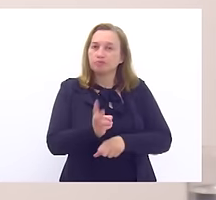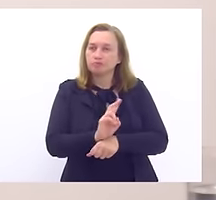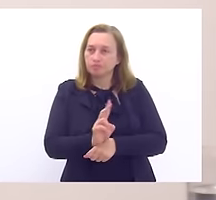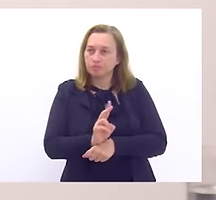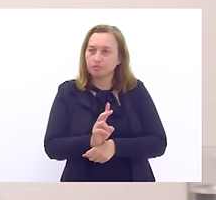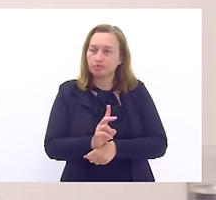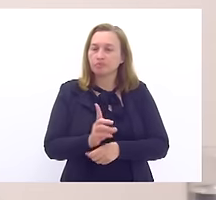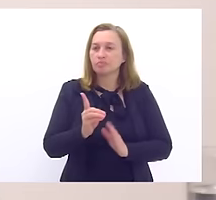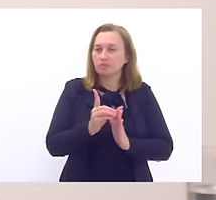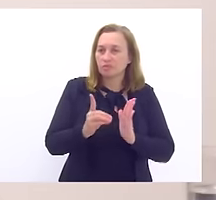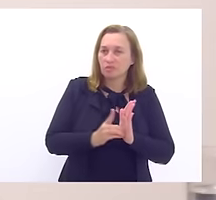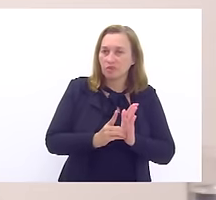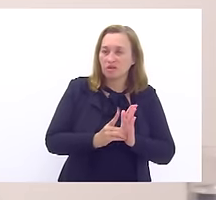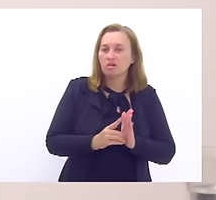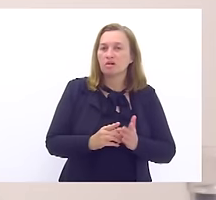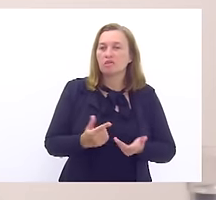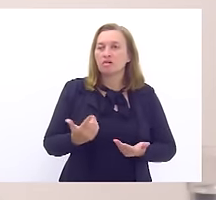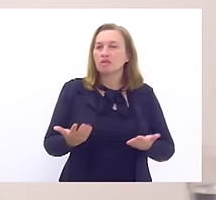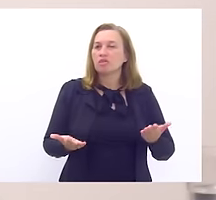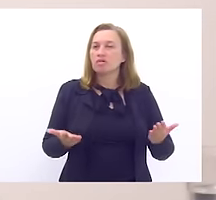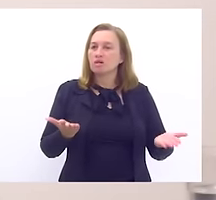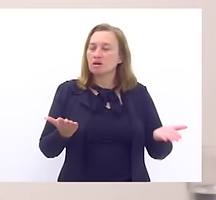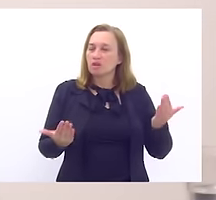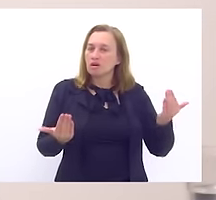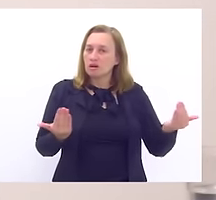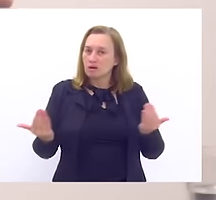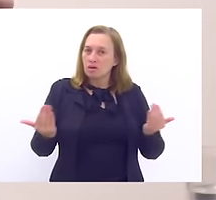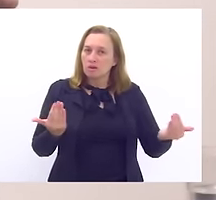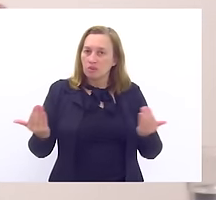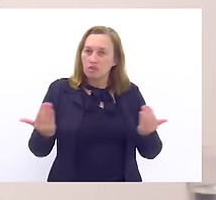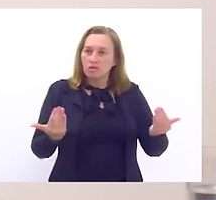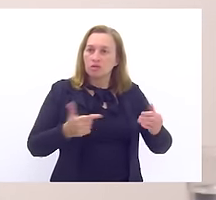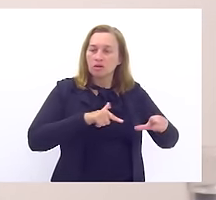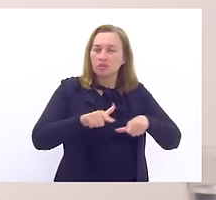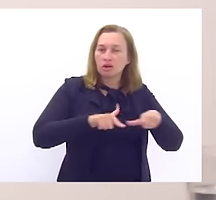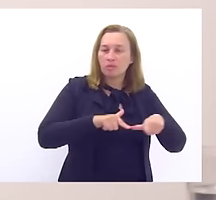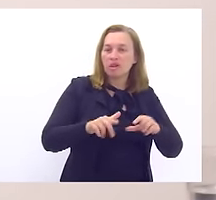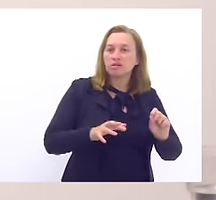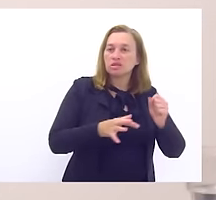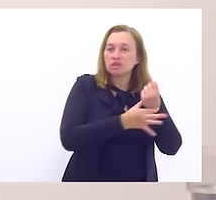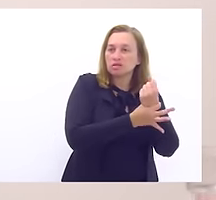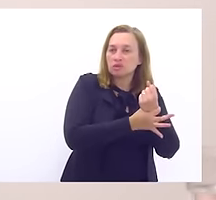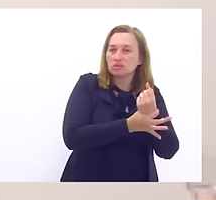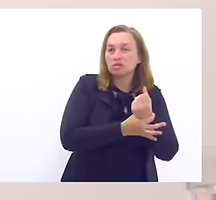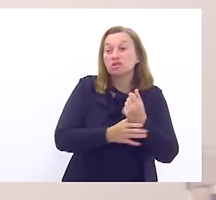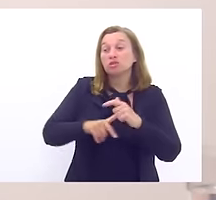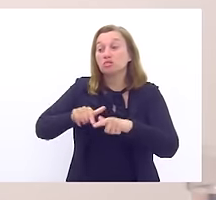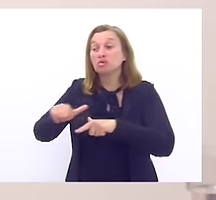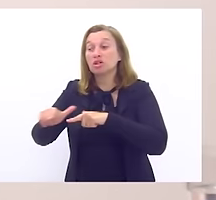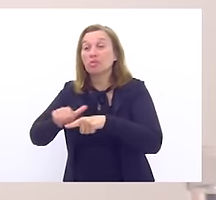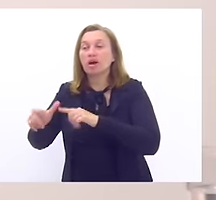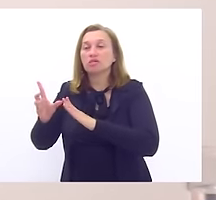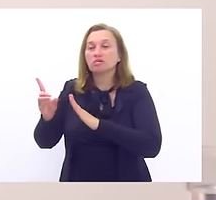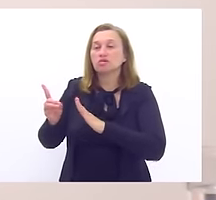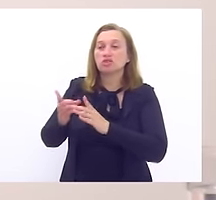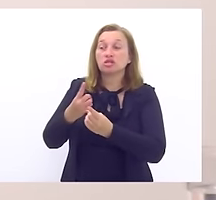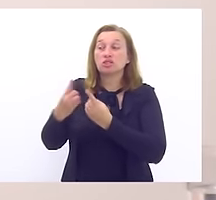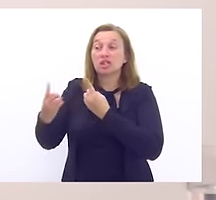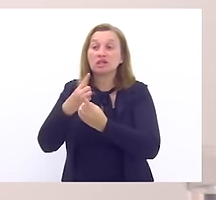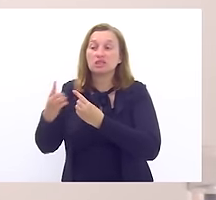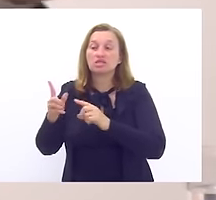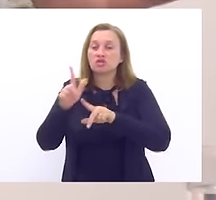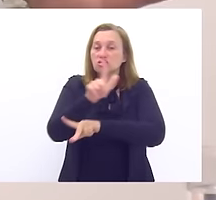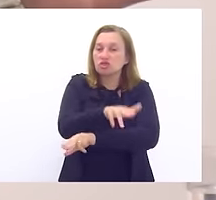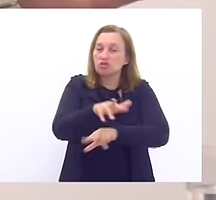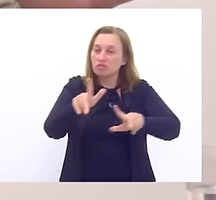Detran Então é isso que a gente tá querendo fazer essa diferenciação das operações de segurança e das operações de trânsito são coisas distintas